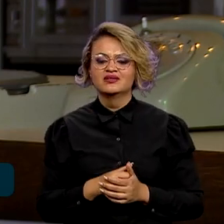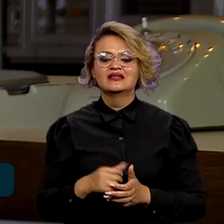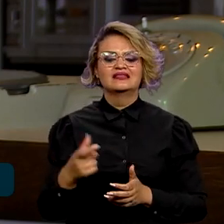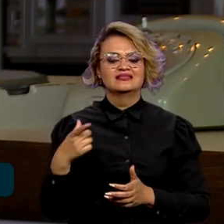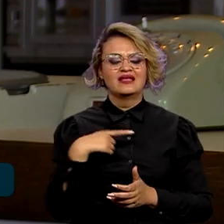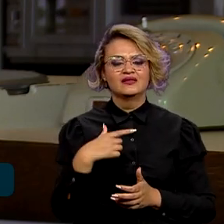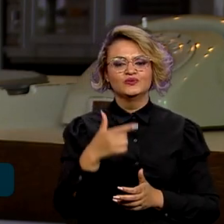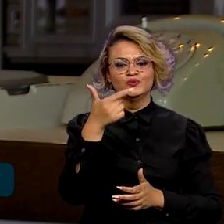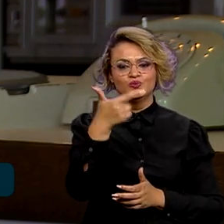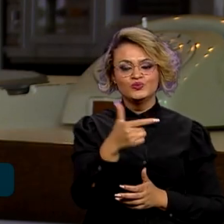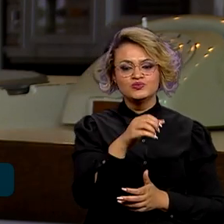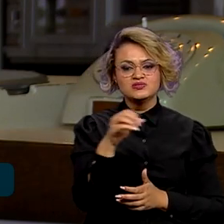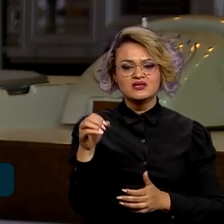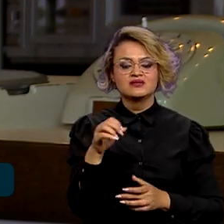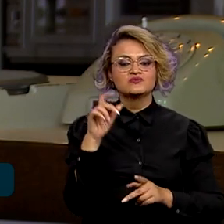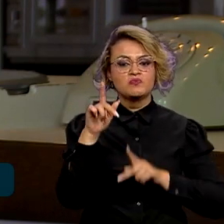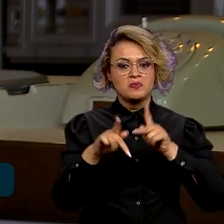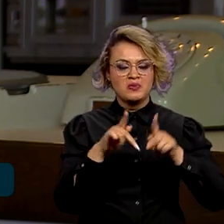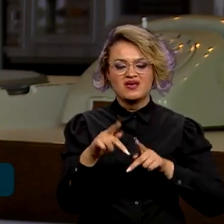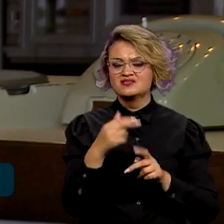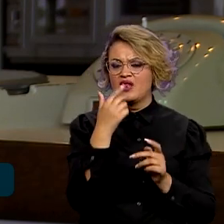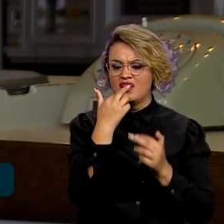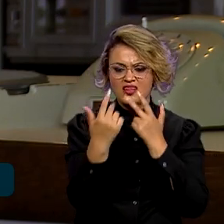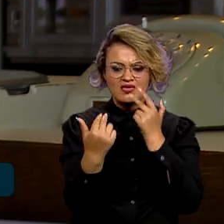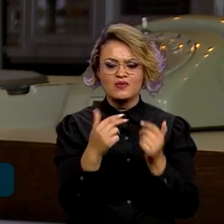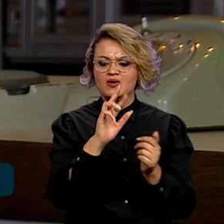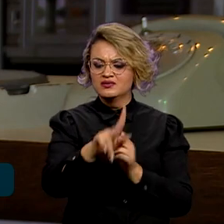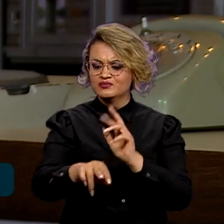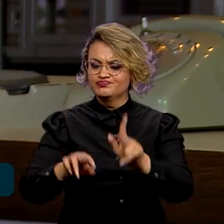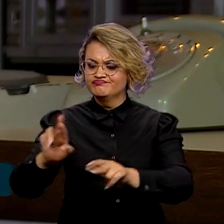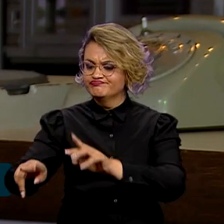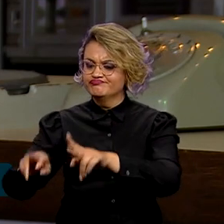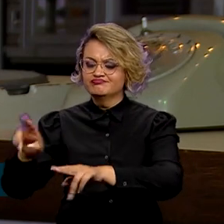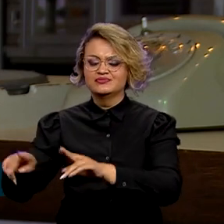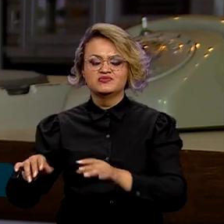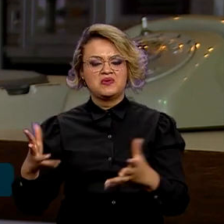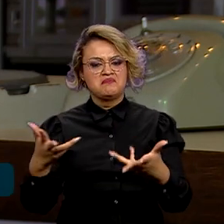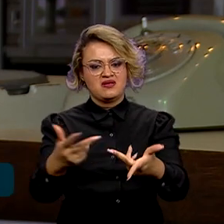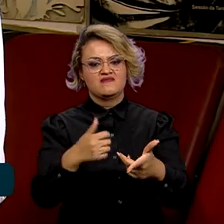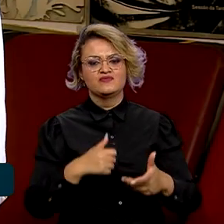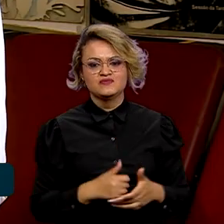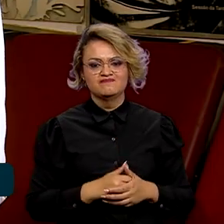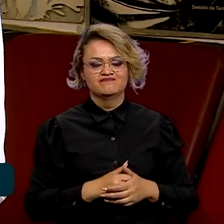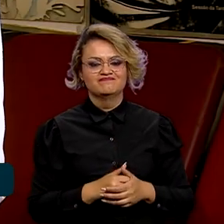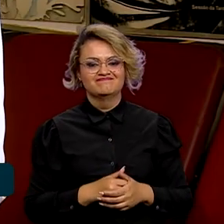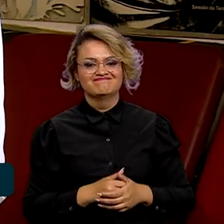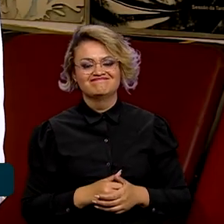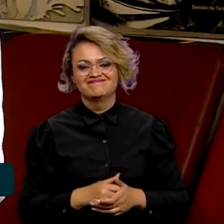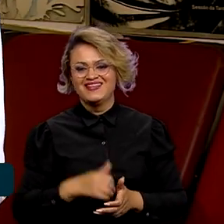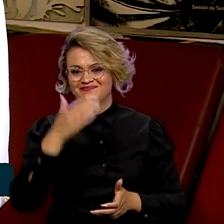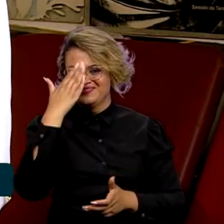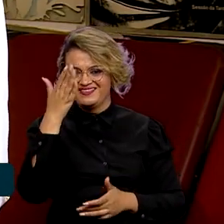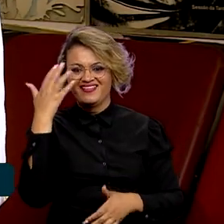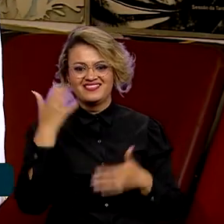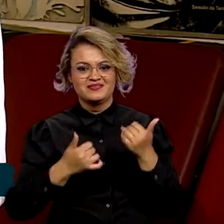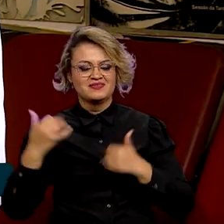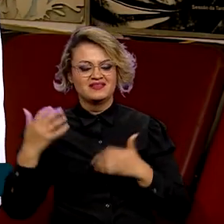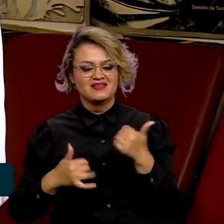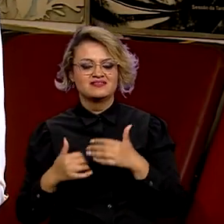mais de 200 povos falando mais de 200 línguas. Isso é maravilhoso. Muito obrigada pelas